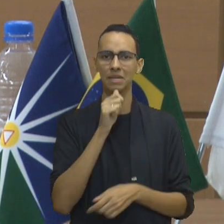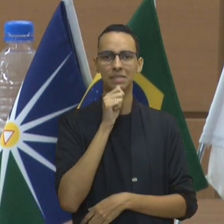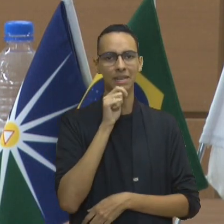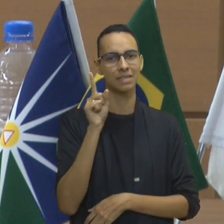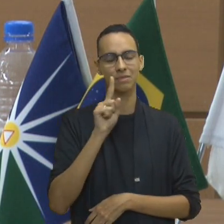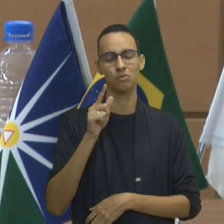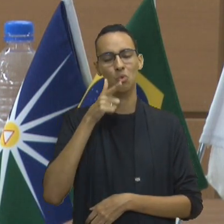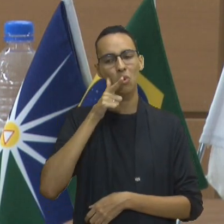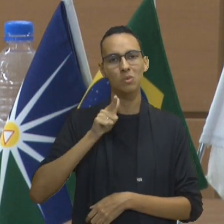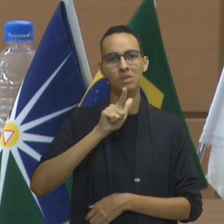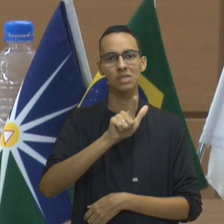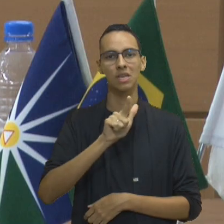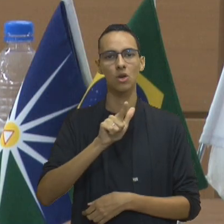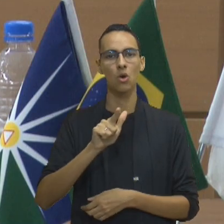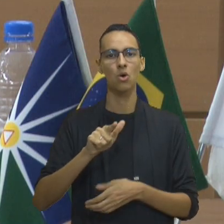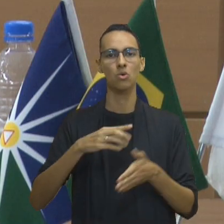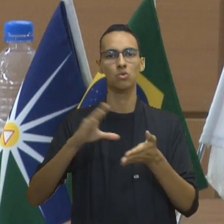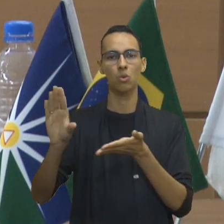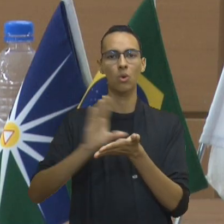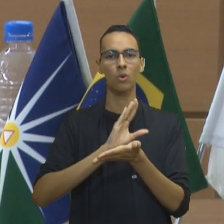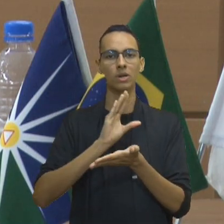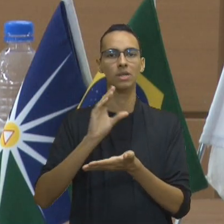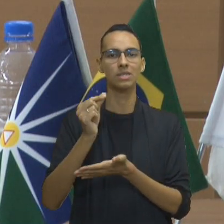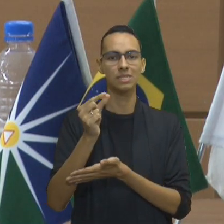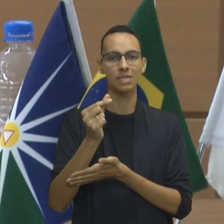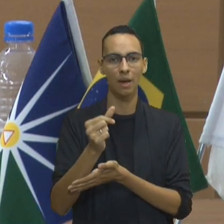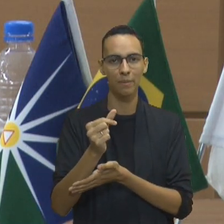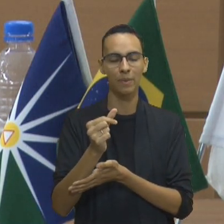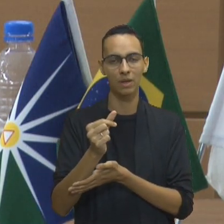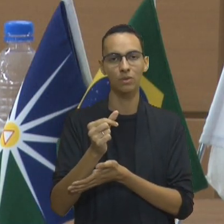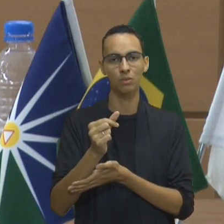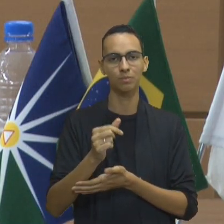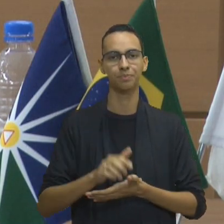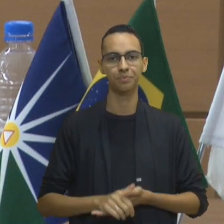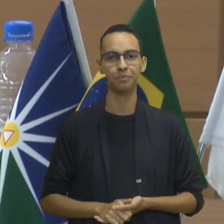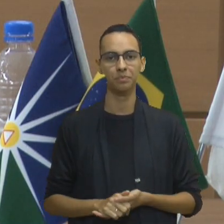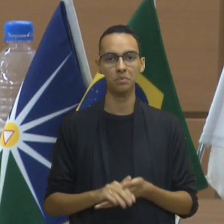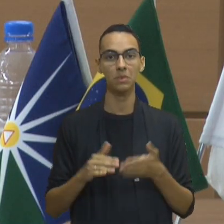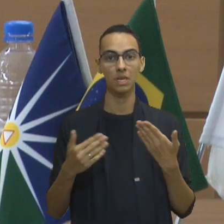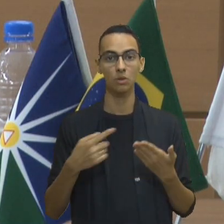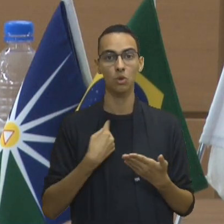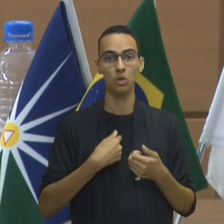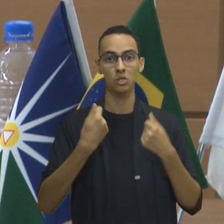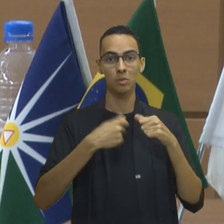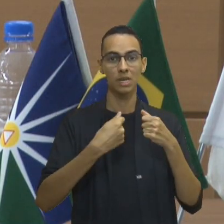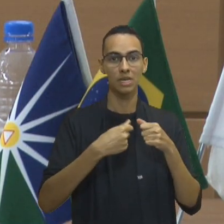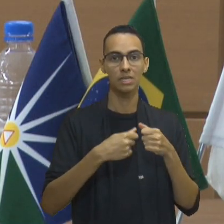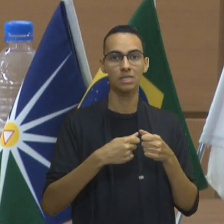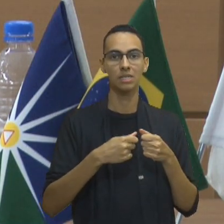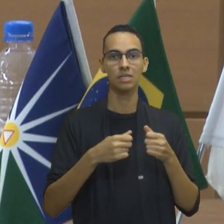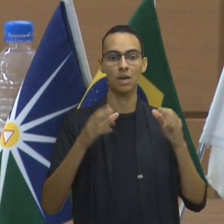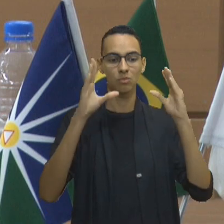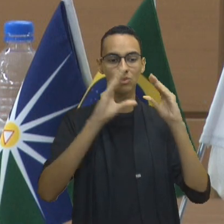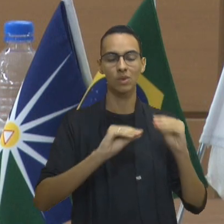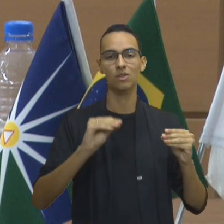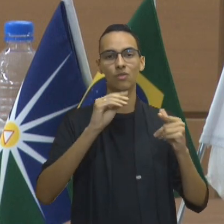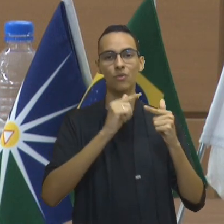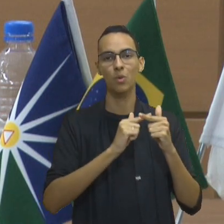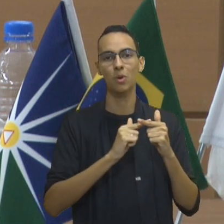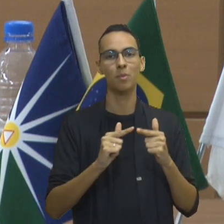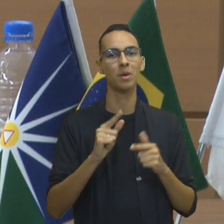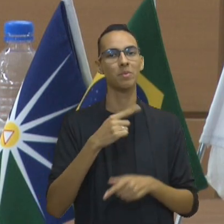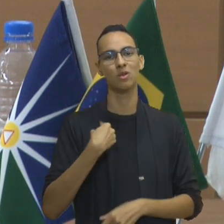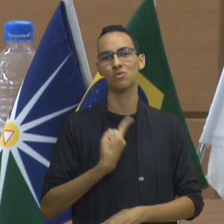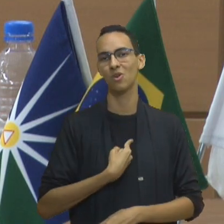orçamento aprovado. Além disso, precisamos tomar uma medida que não gostaríamos, em